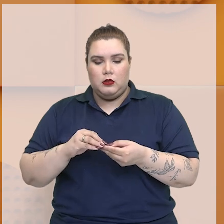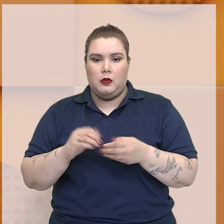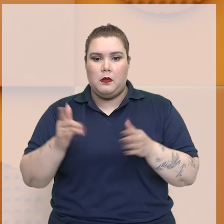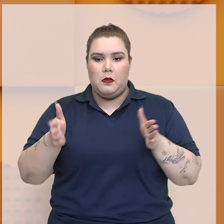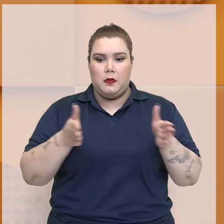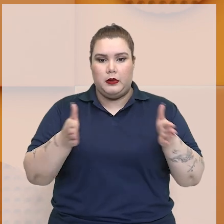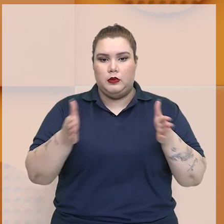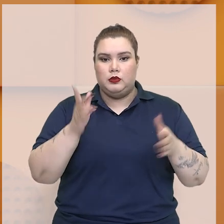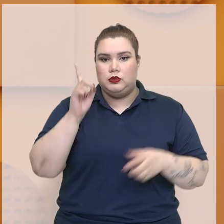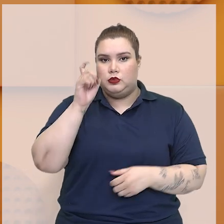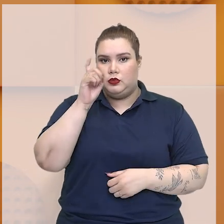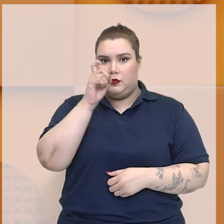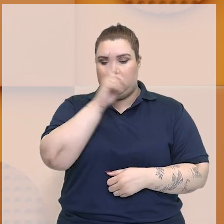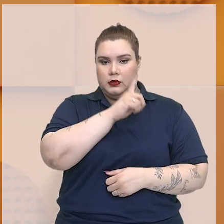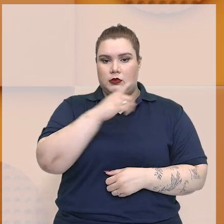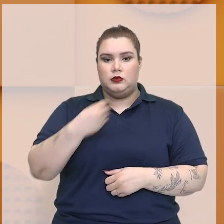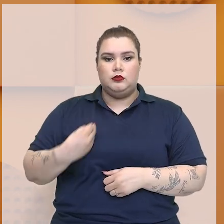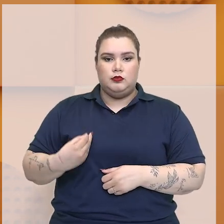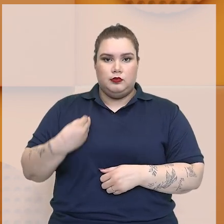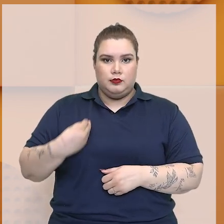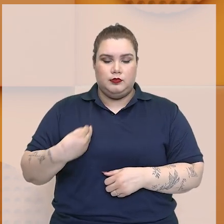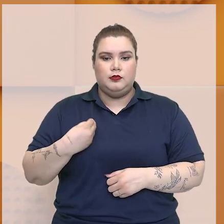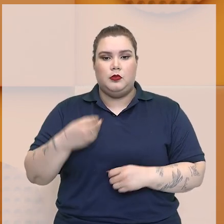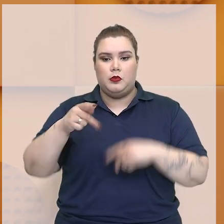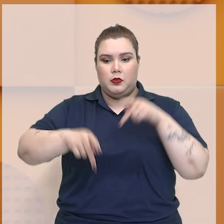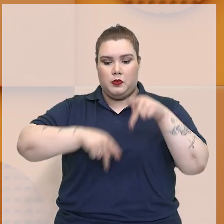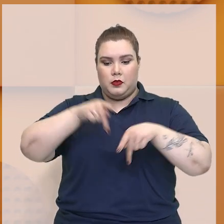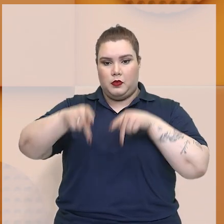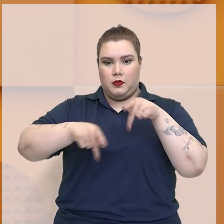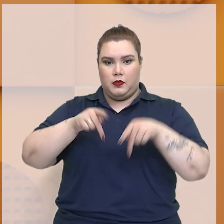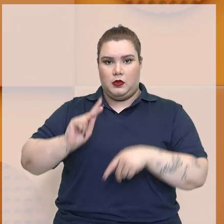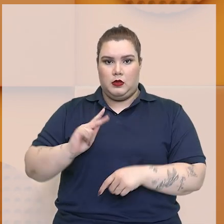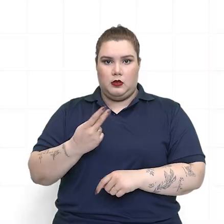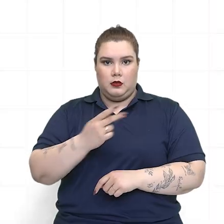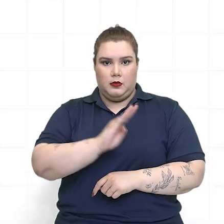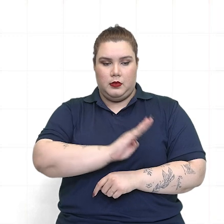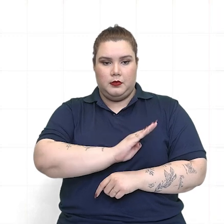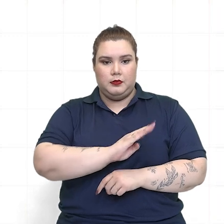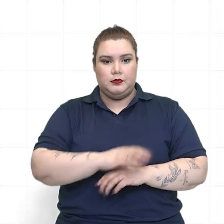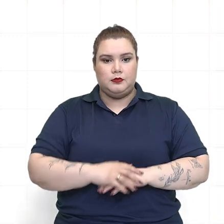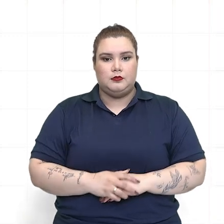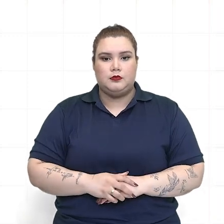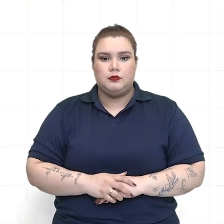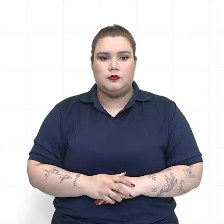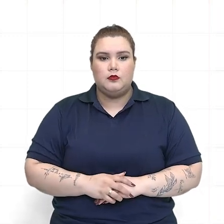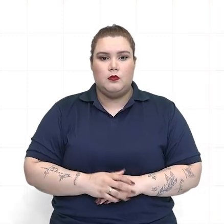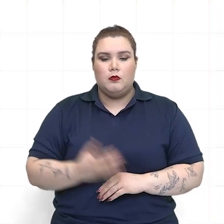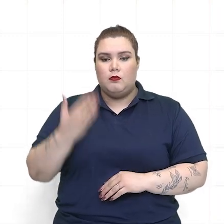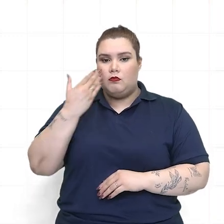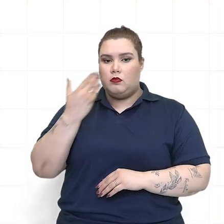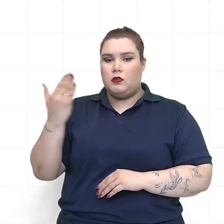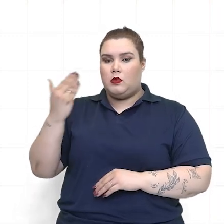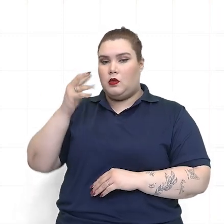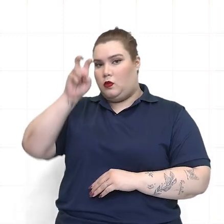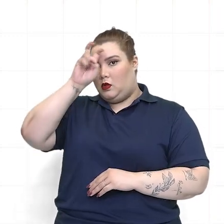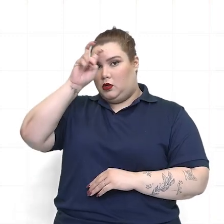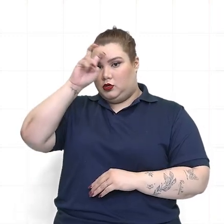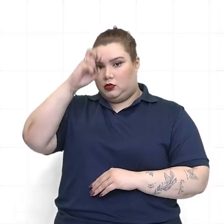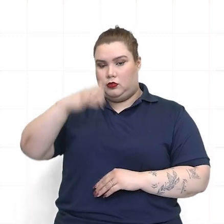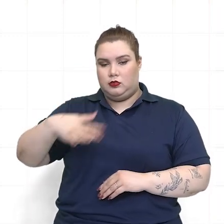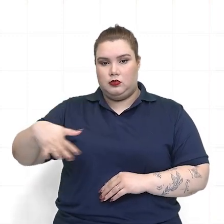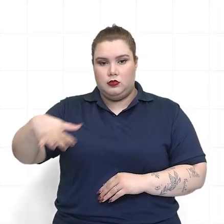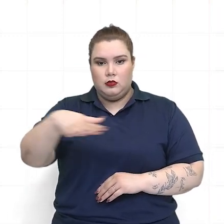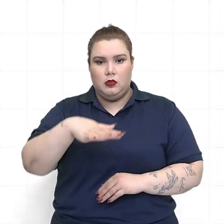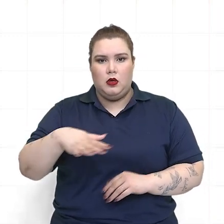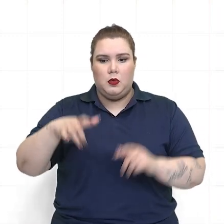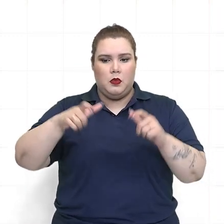fase difícil vivida pelo povo hebreu. Vamos lá. No Egito, por sua vez, né,